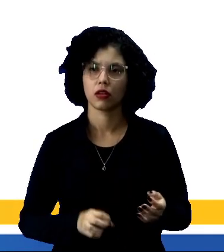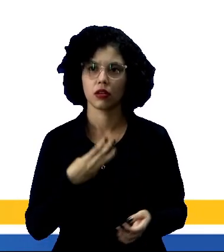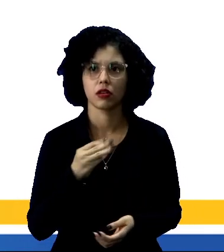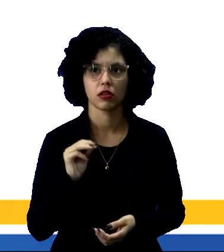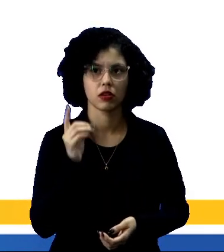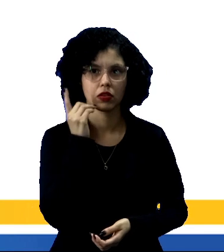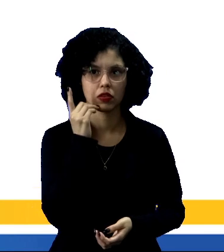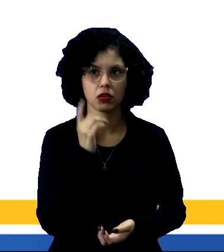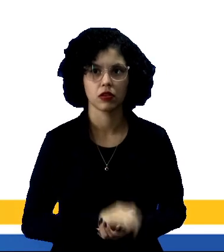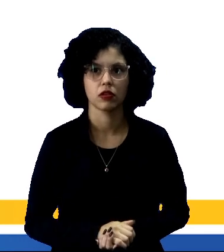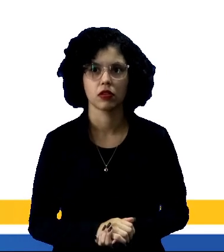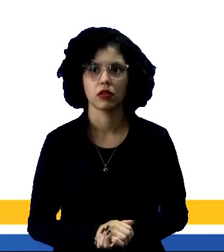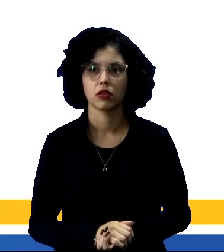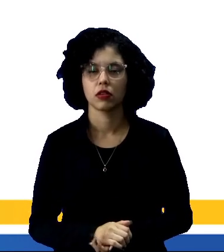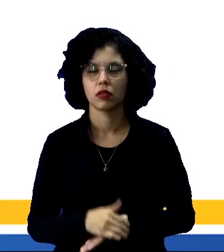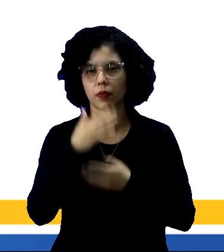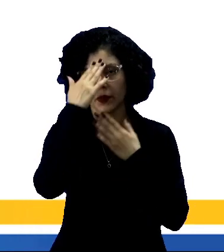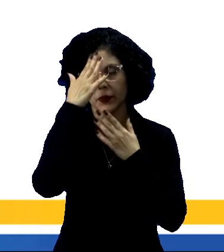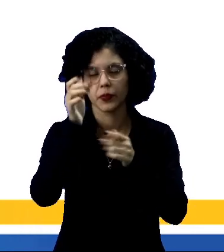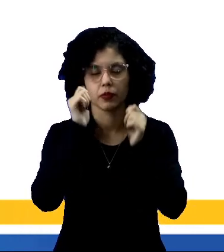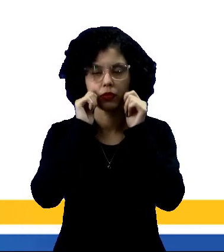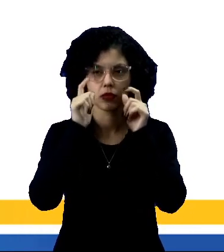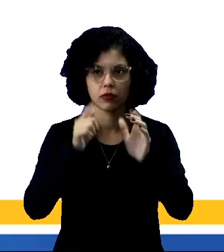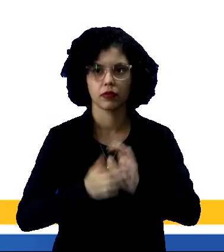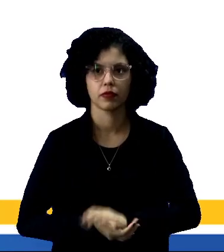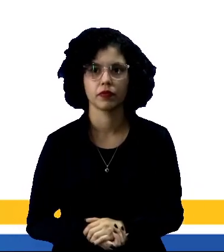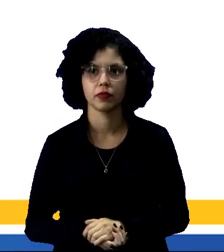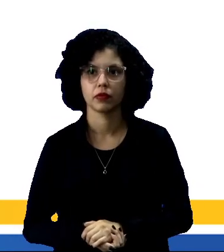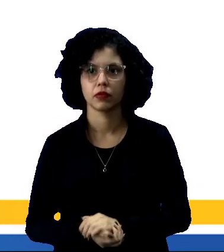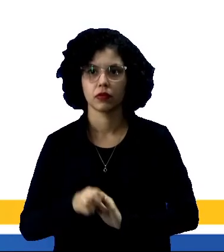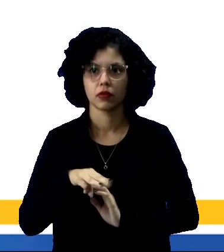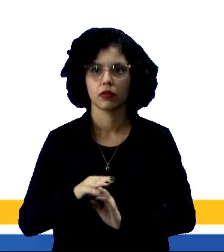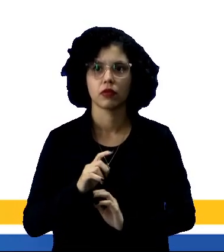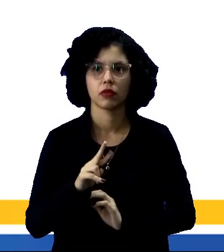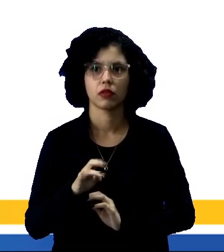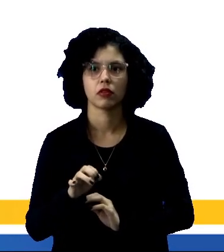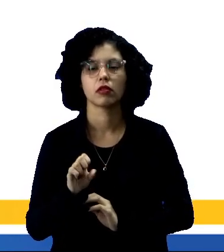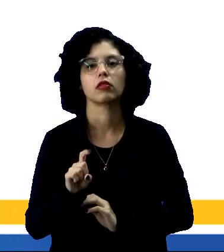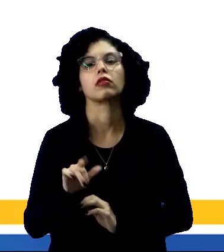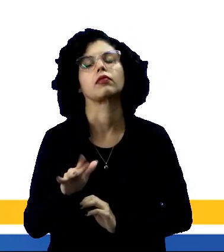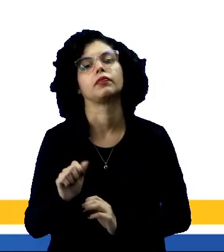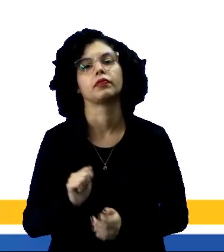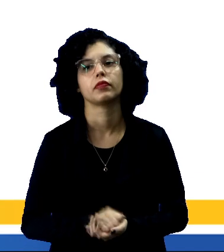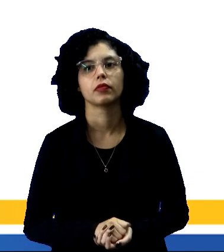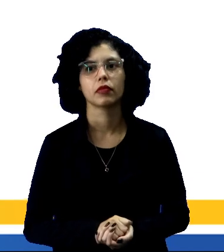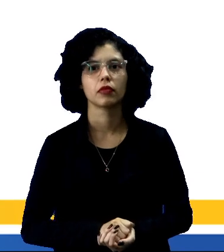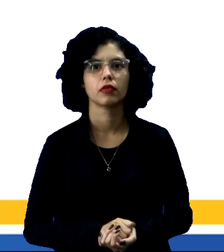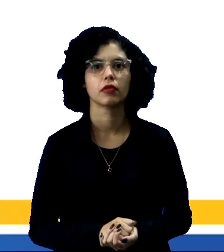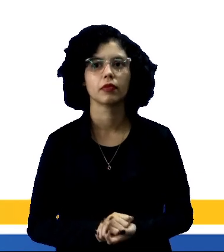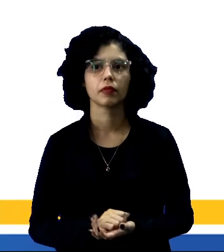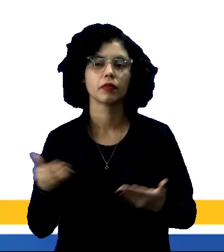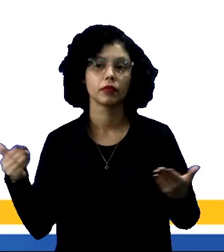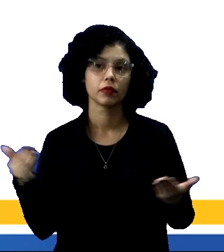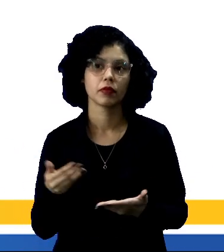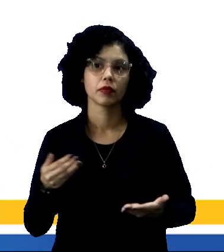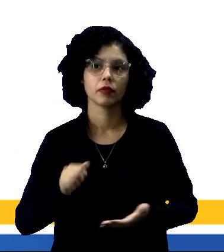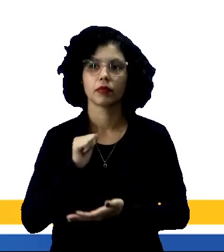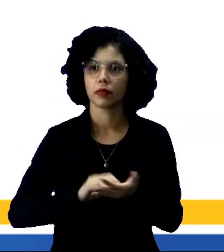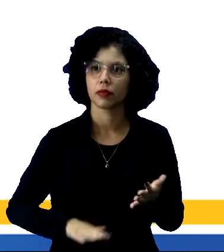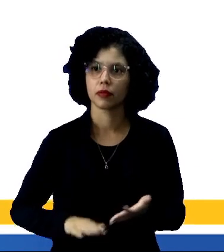prazo máximo de 30 dias. Desde já, agradeço sua atenção, Marlete Silva Pereira. Agora vamos